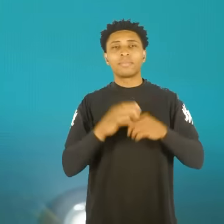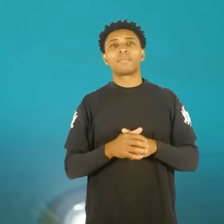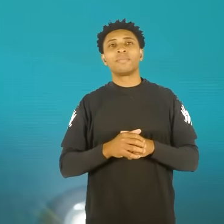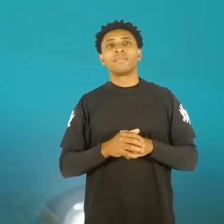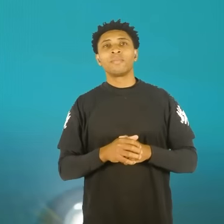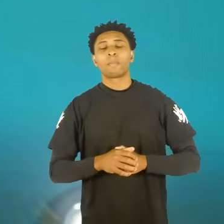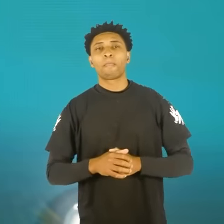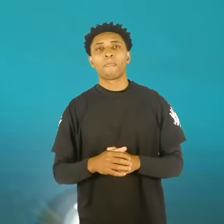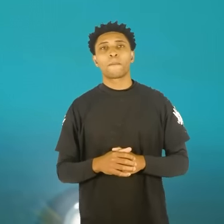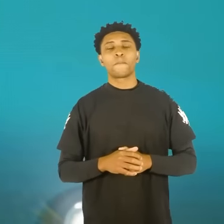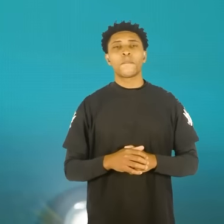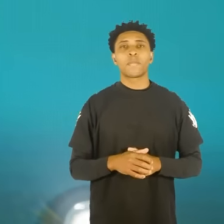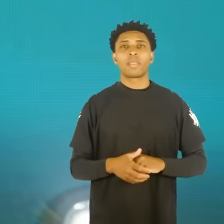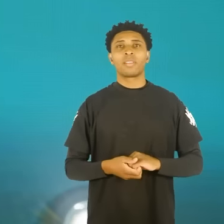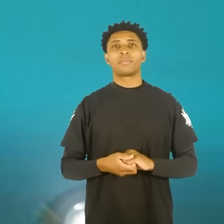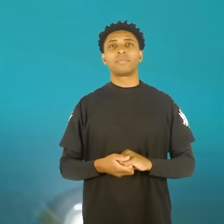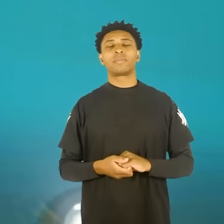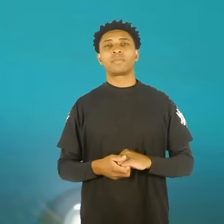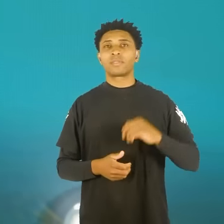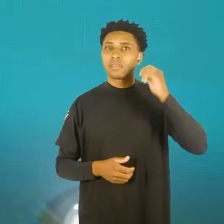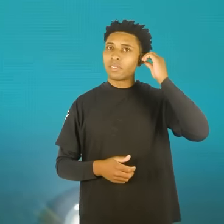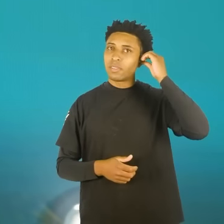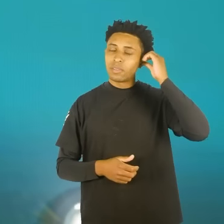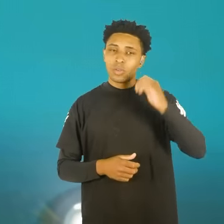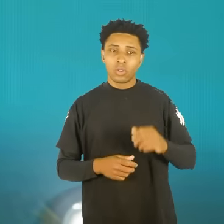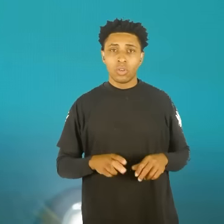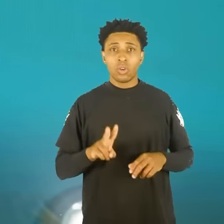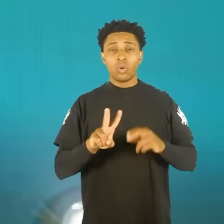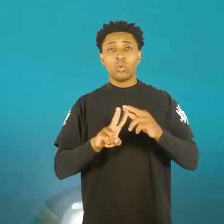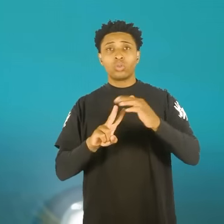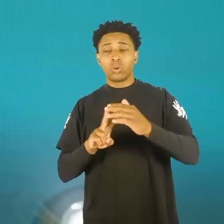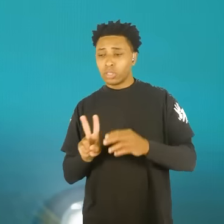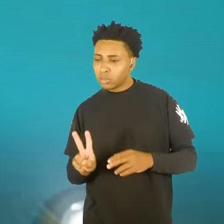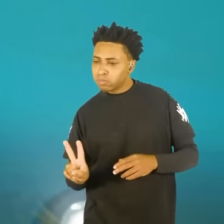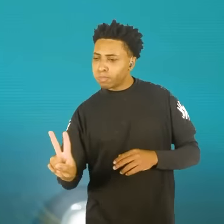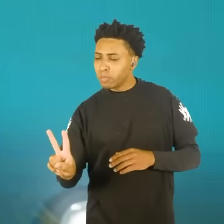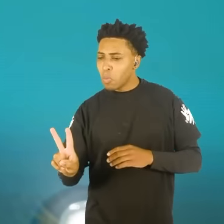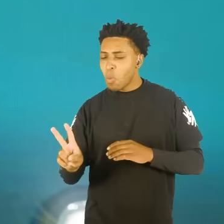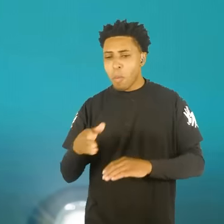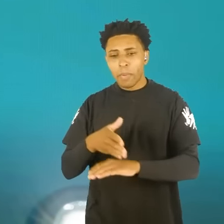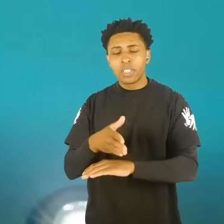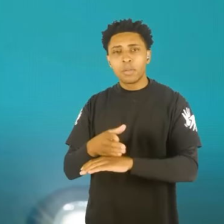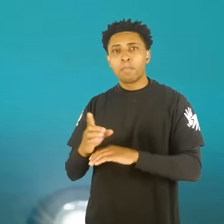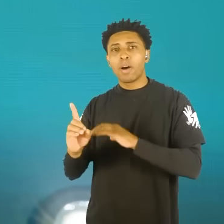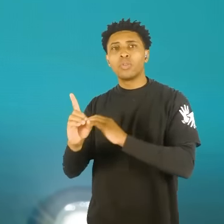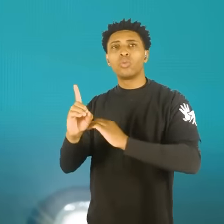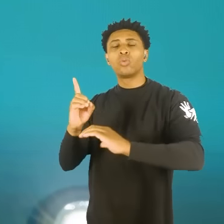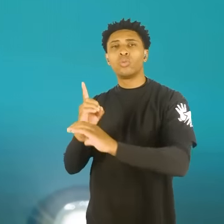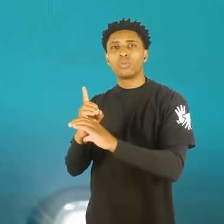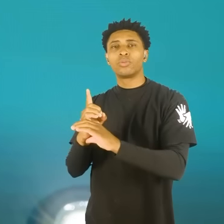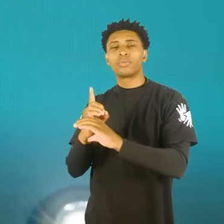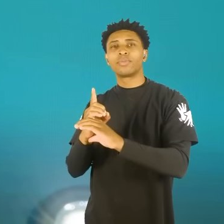ficarem pagiando, eles são homens. E eles vão para um culto, exatamente um culto. Deus lhes pede uma oferta, você conhece o